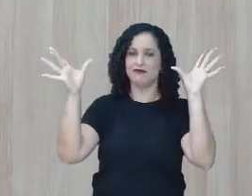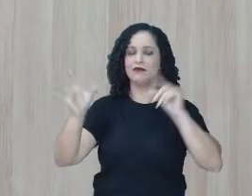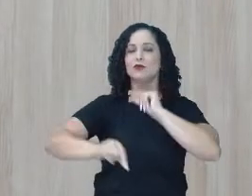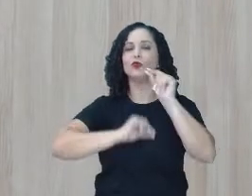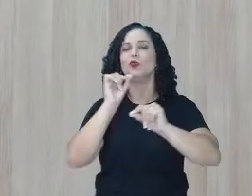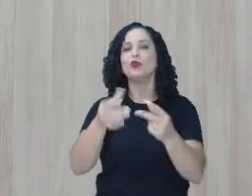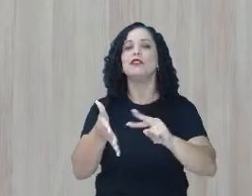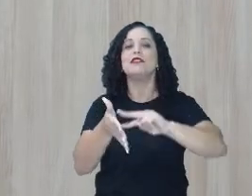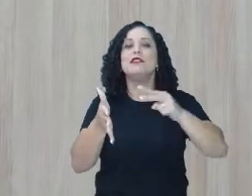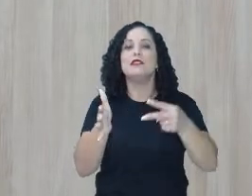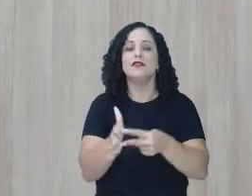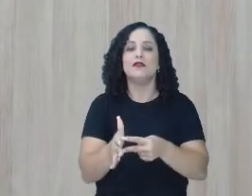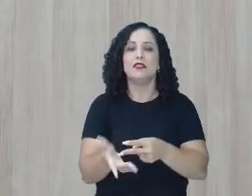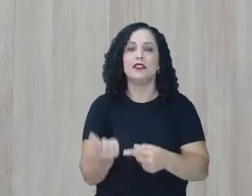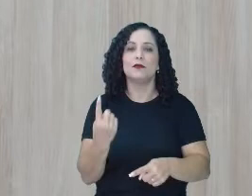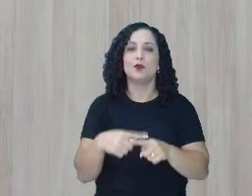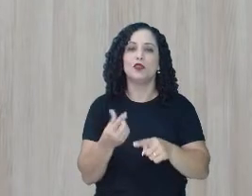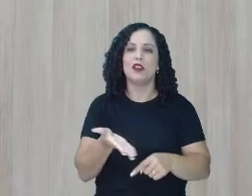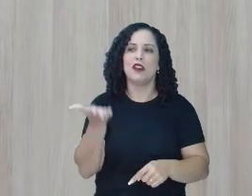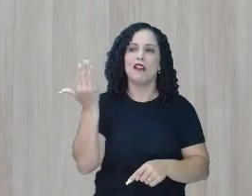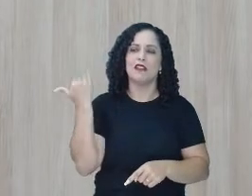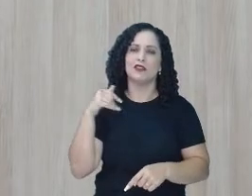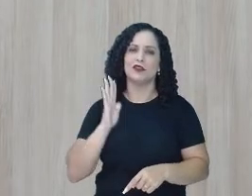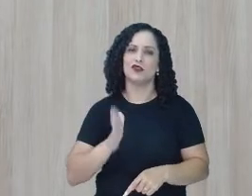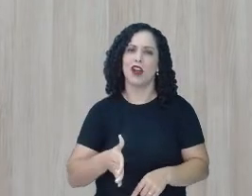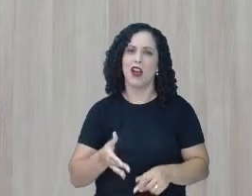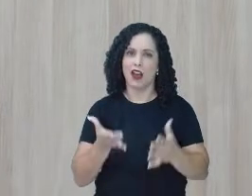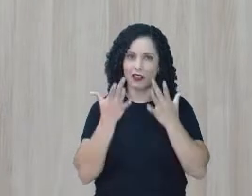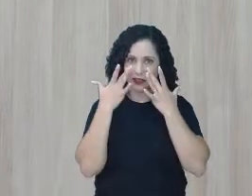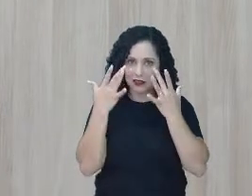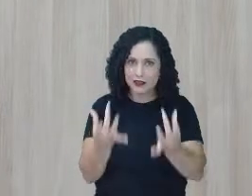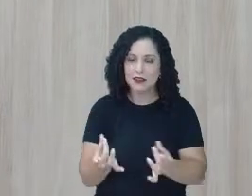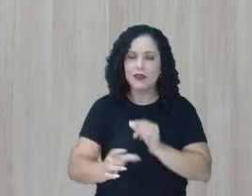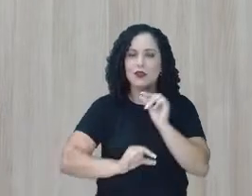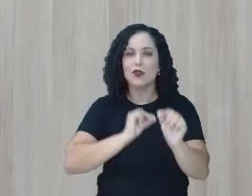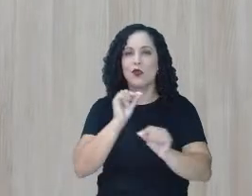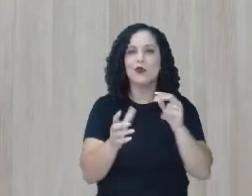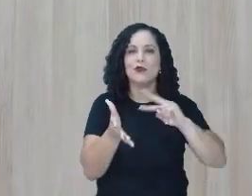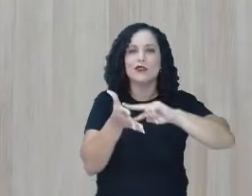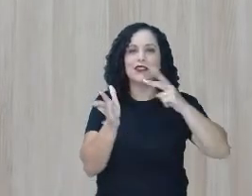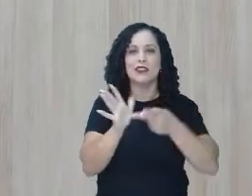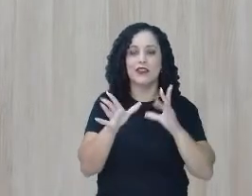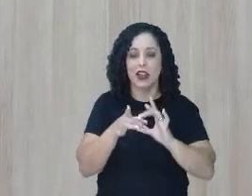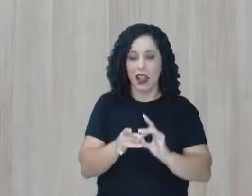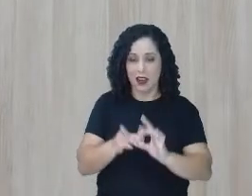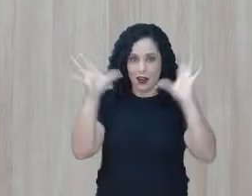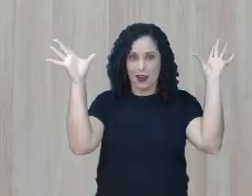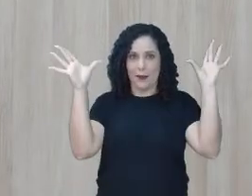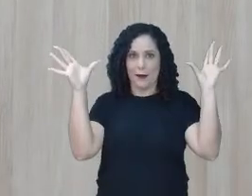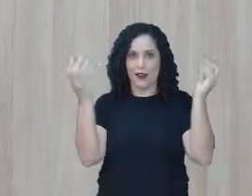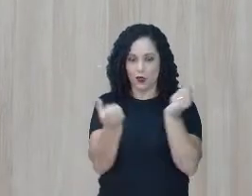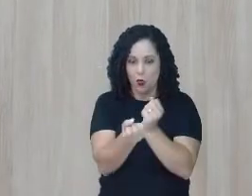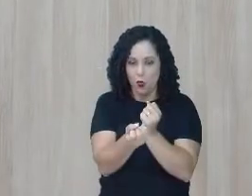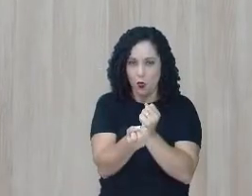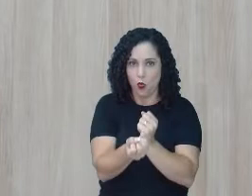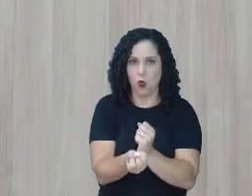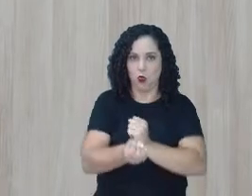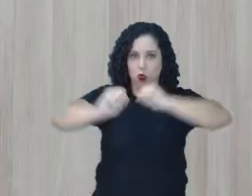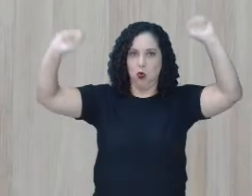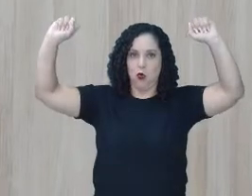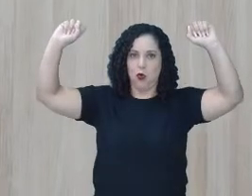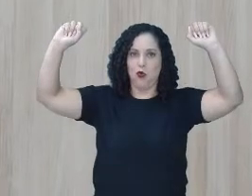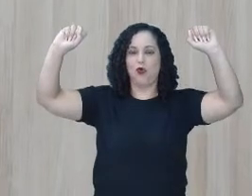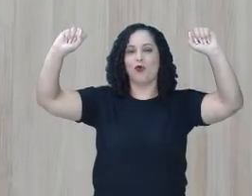contas, a gente já tinha chamado a atenção aqui sobre o significado da abolição, né? Vocês já sabem, a gente já tinha discutido